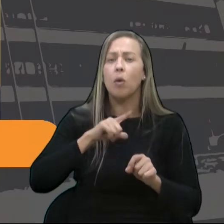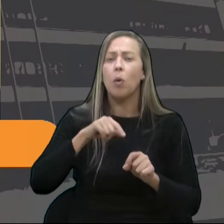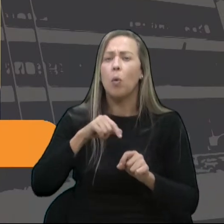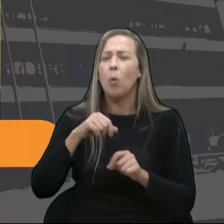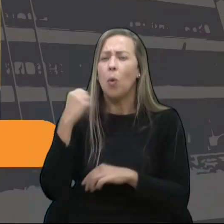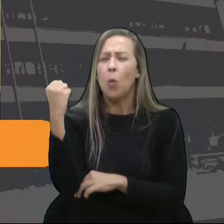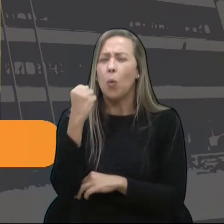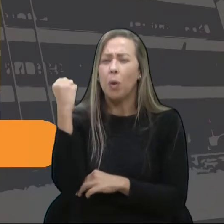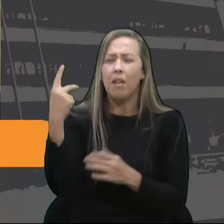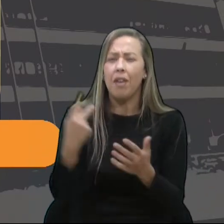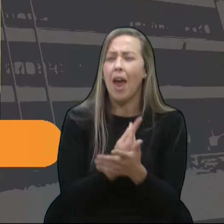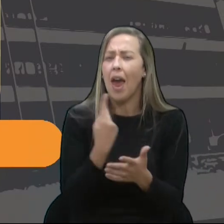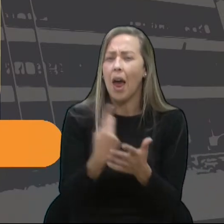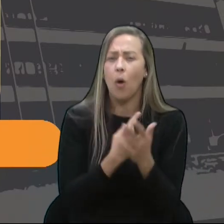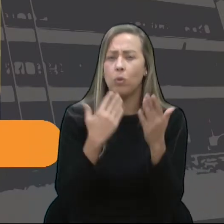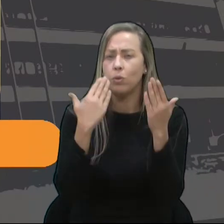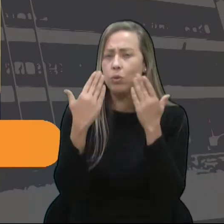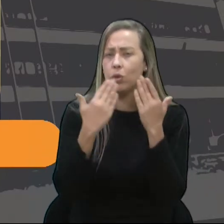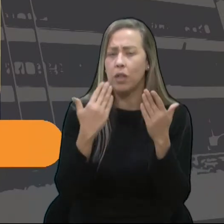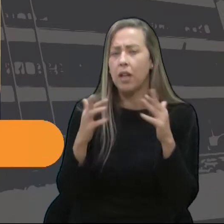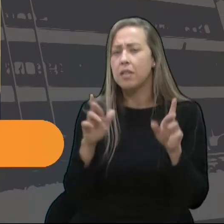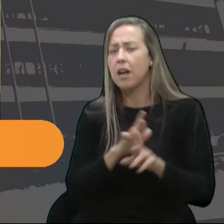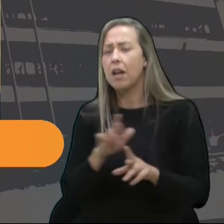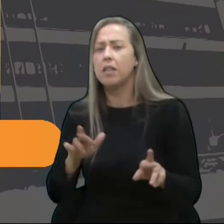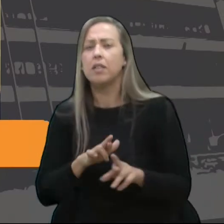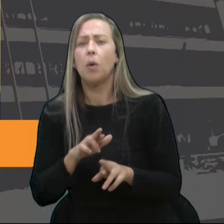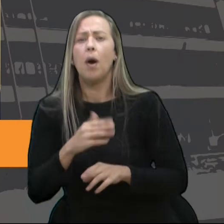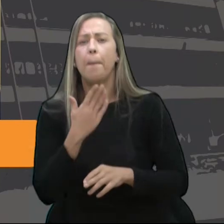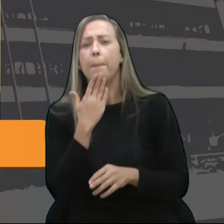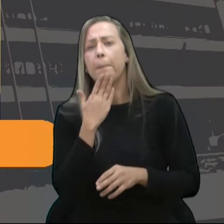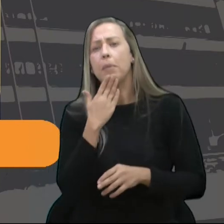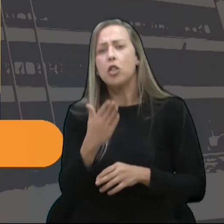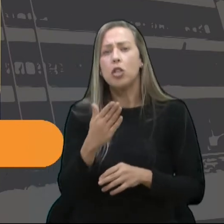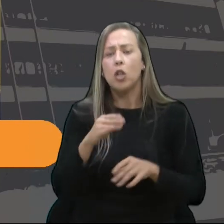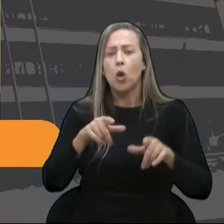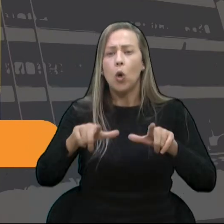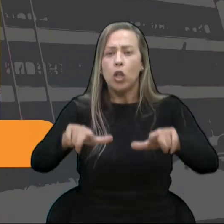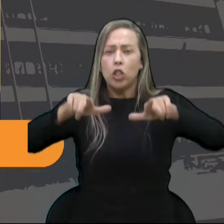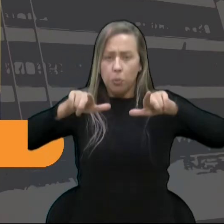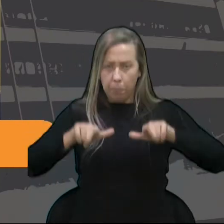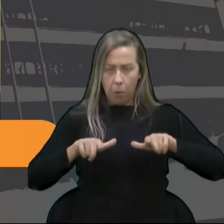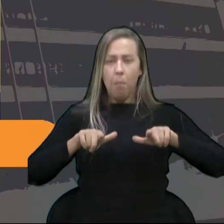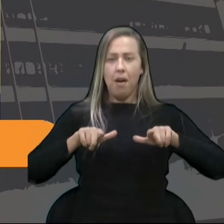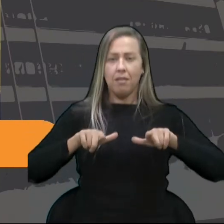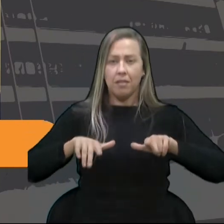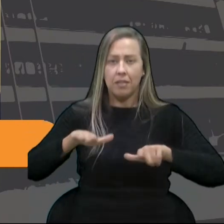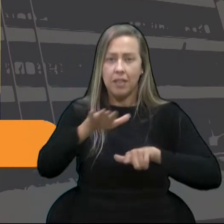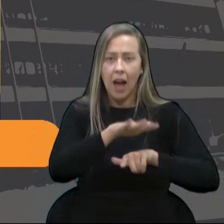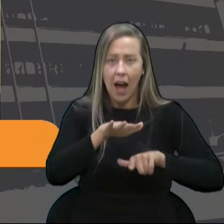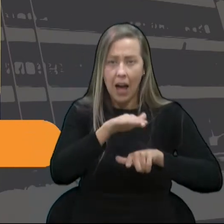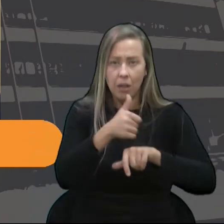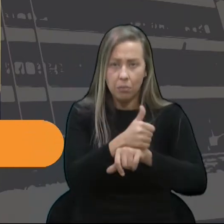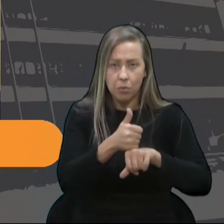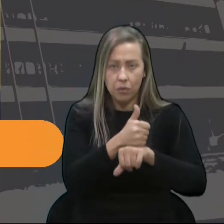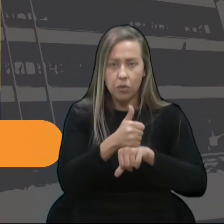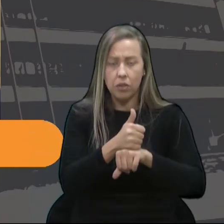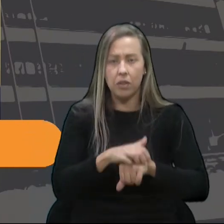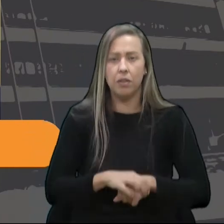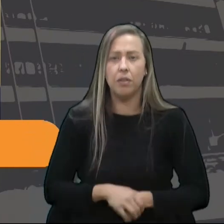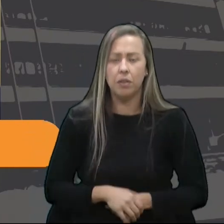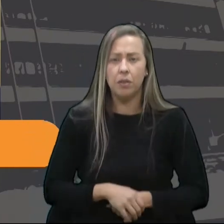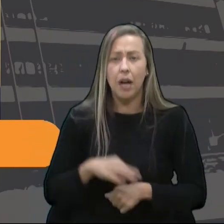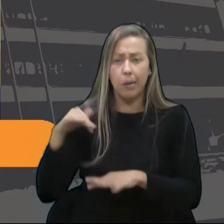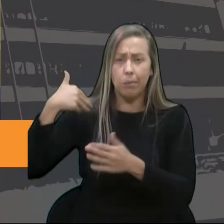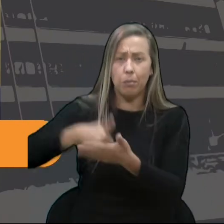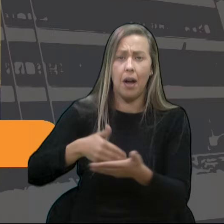erro de análise em relação à exigência do diploma de jornalista para o exercício profissional. Que perdura até agora, né?